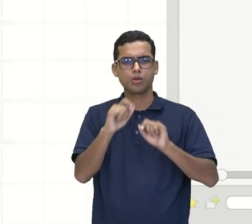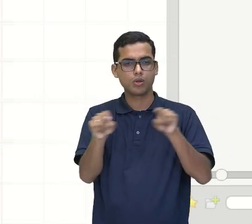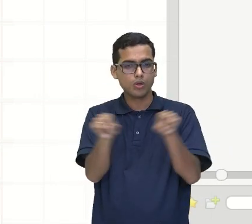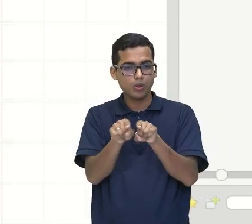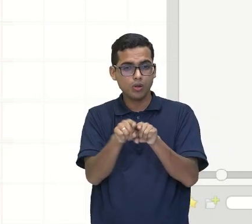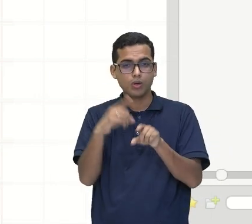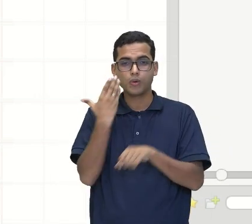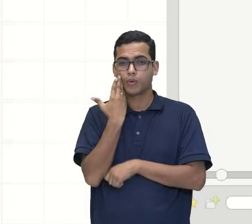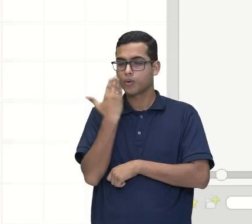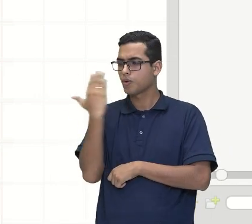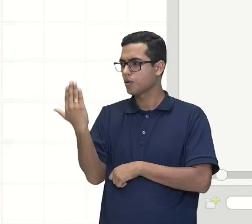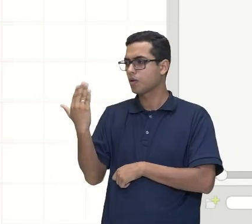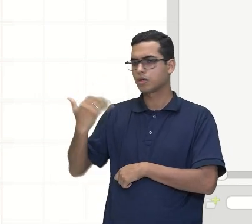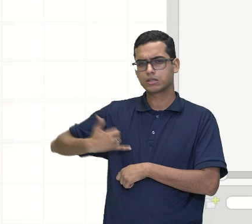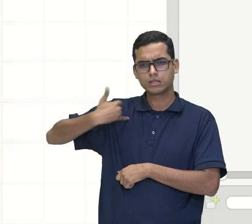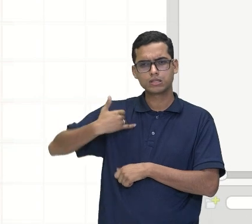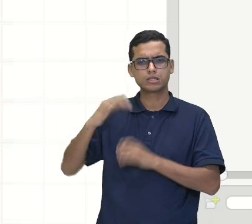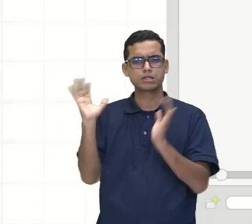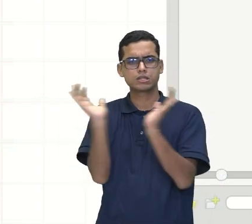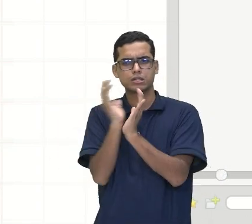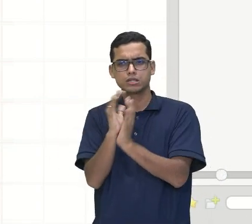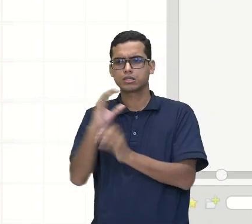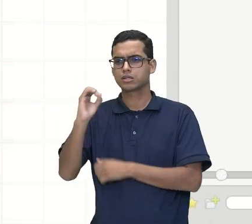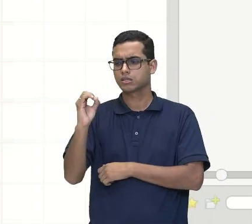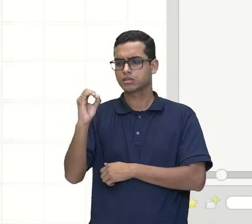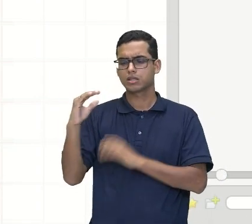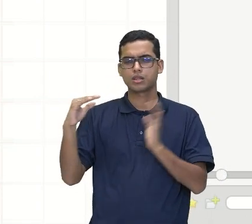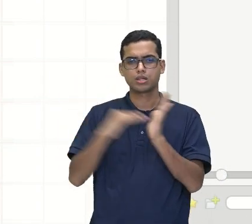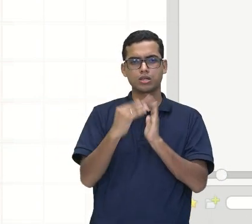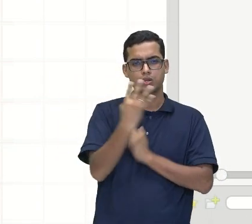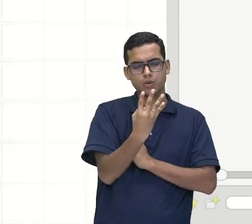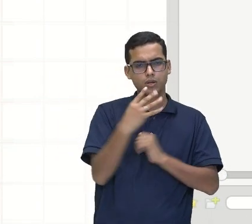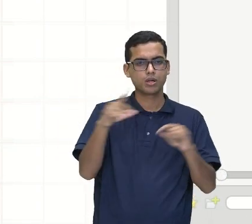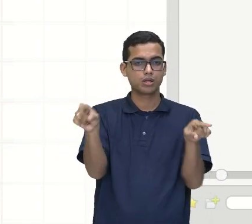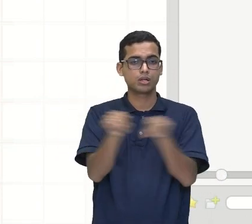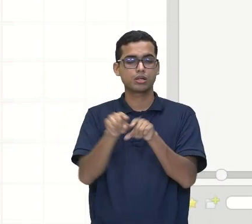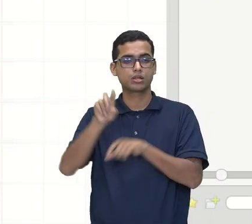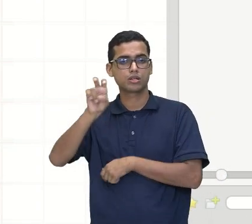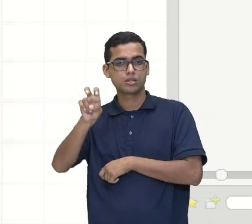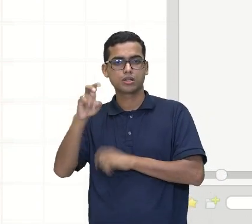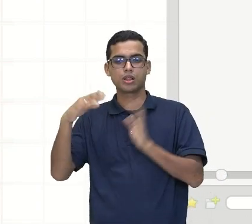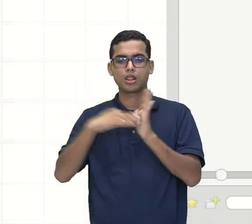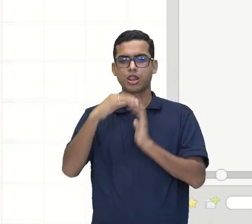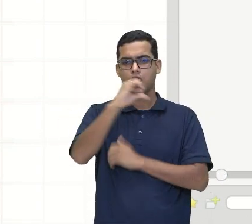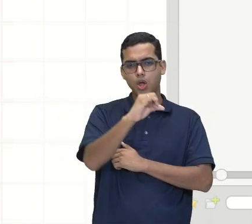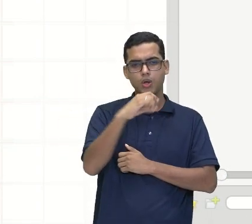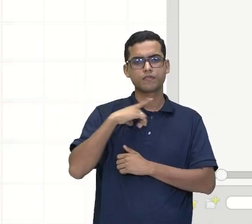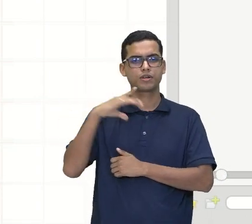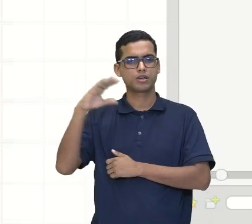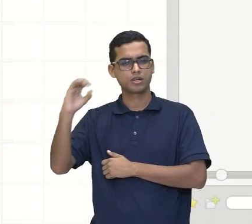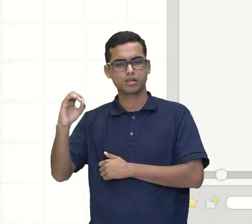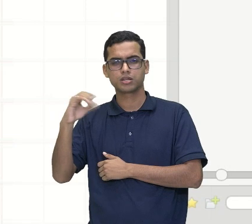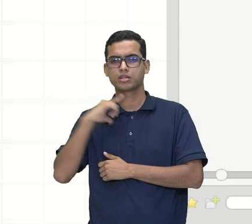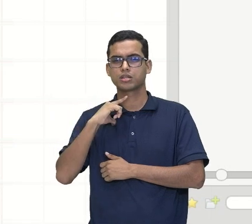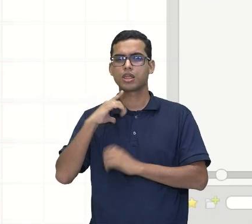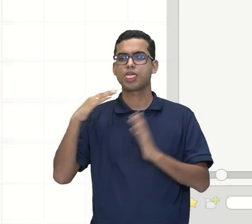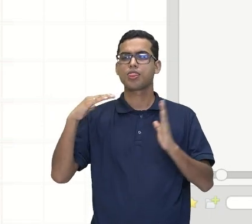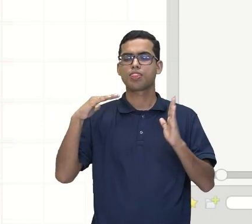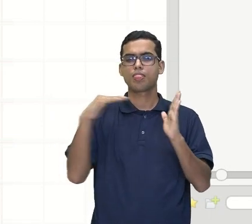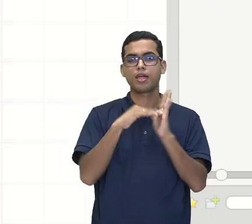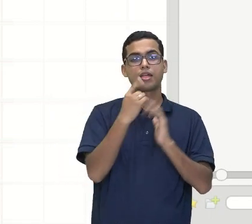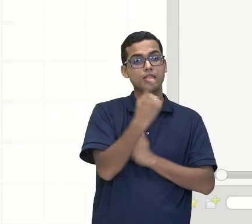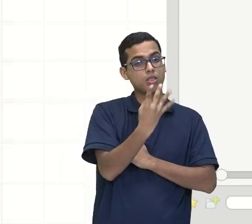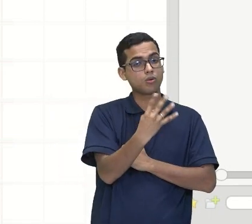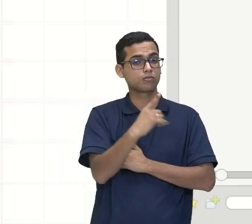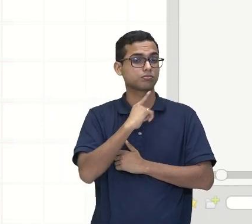de 5 a 9, de 10 a 14. E aí nós vamos observar. Vou colocar aqui para